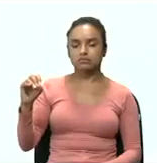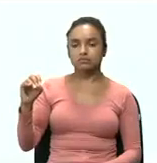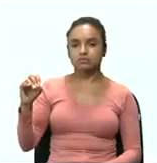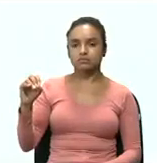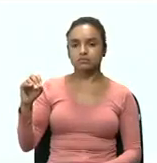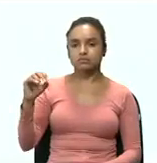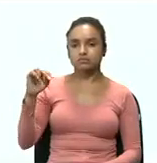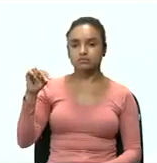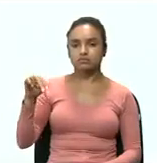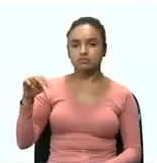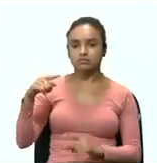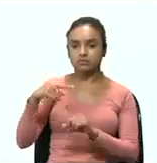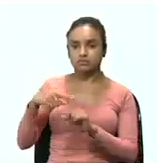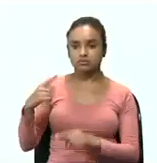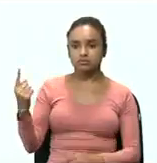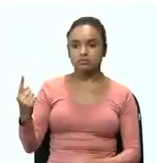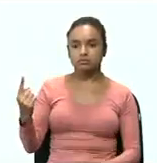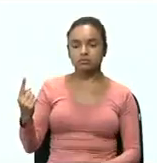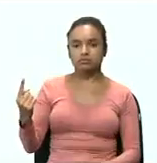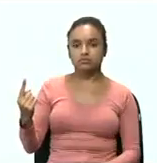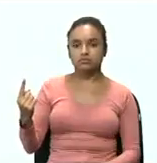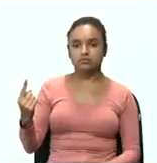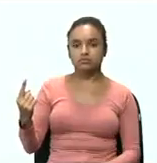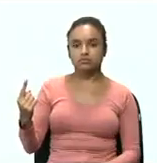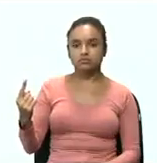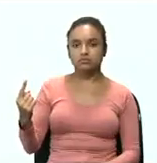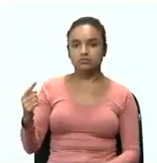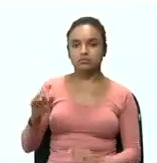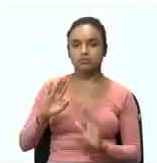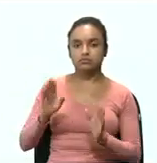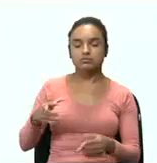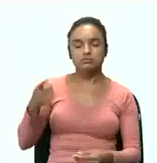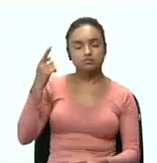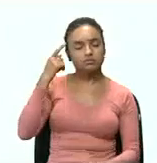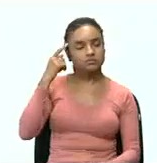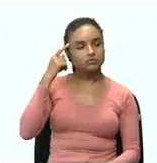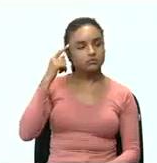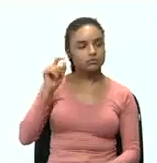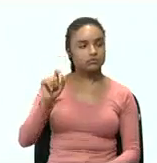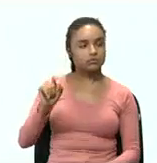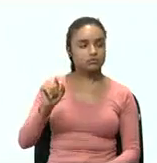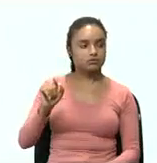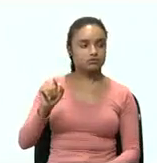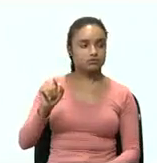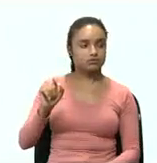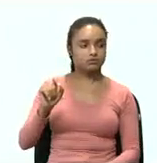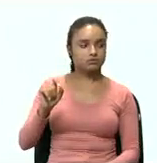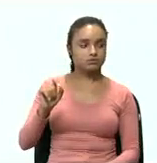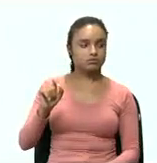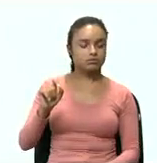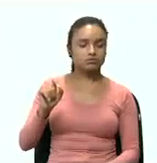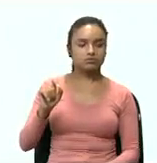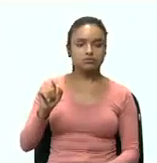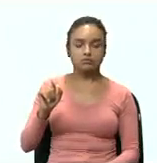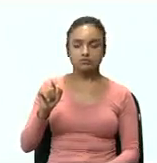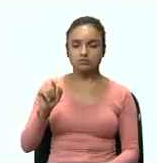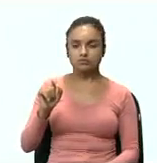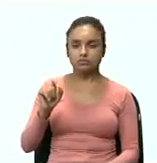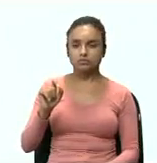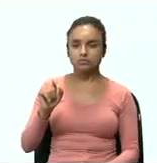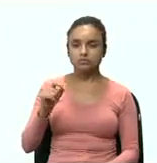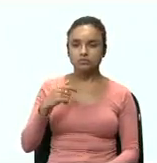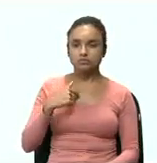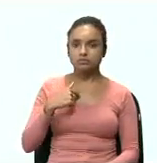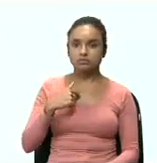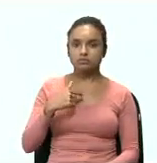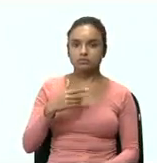n mais 1. Ok? E nós já podemos pensar da seguinte forma. Olha só. Eu vou